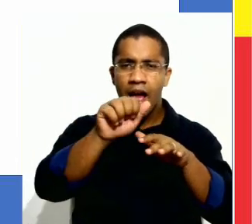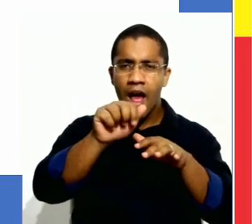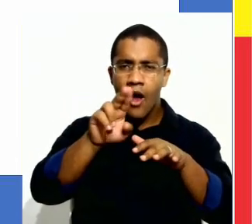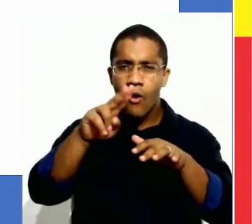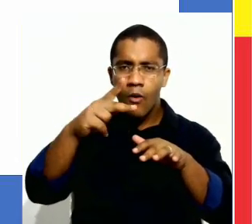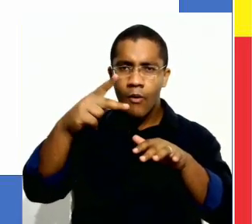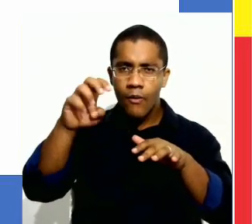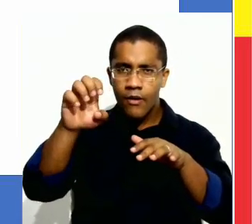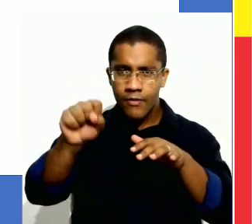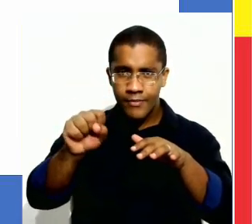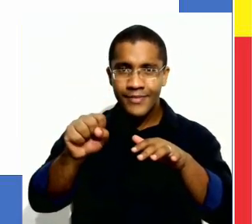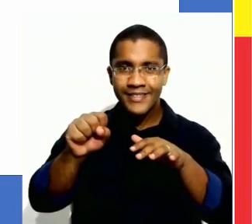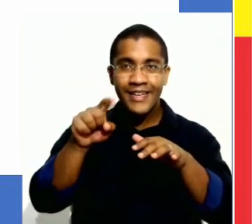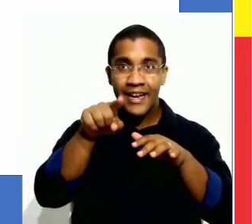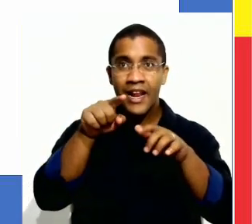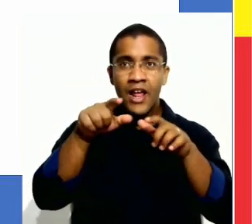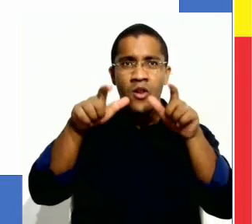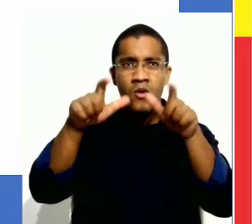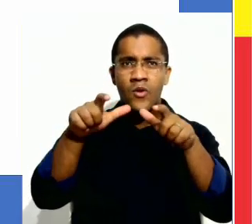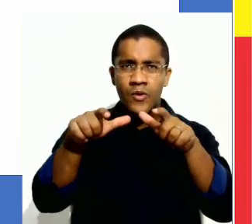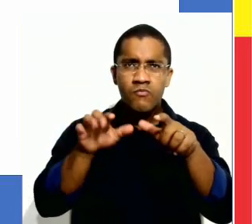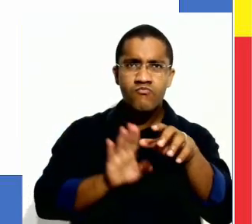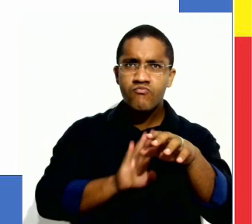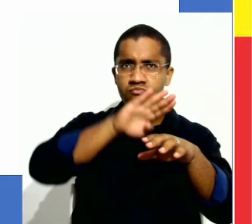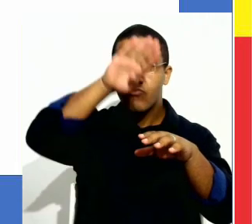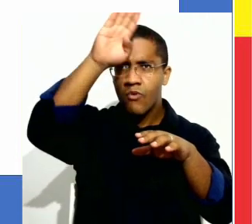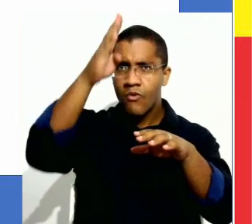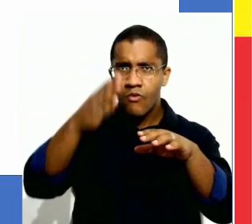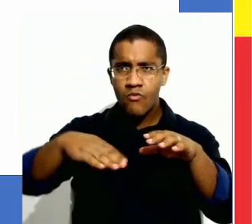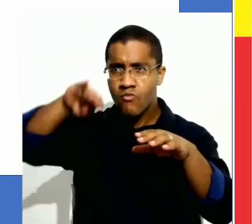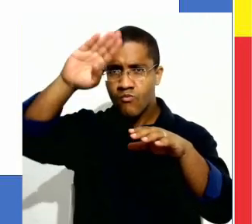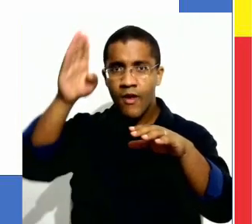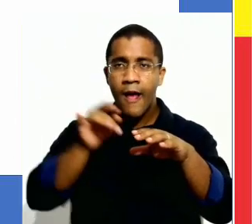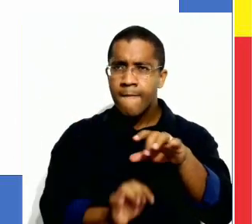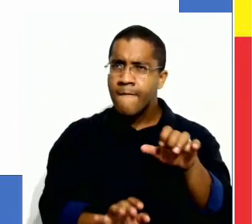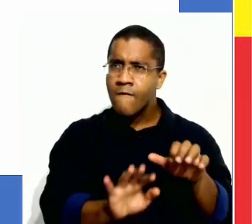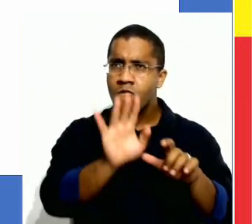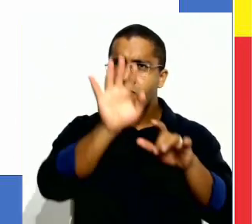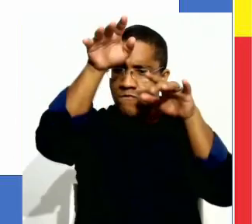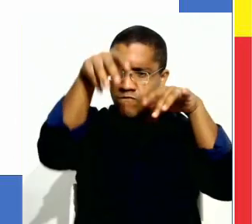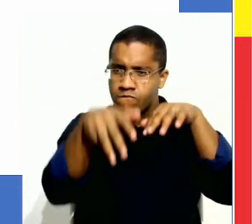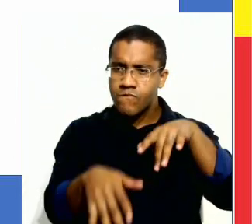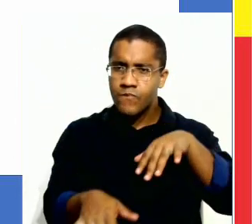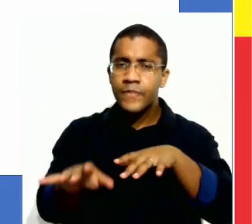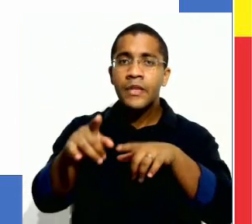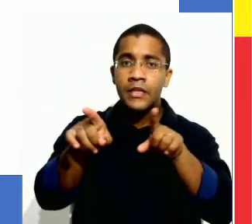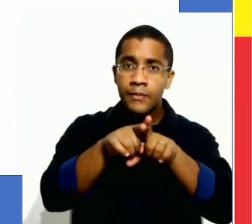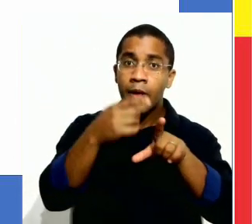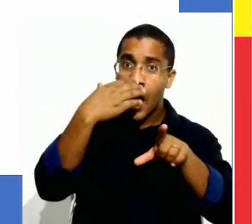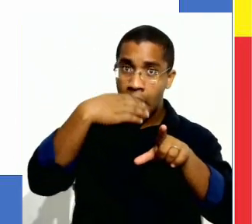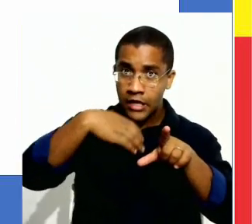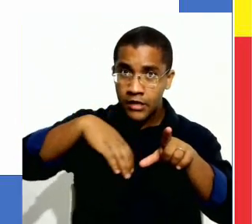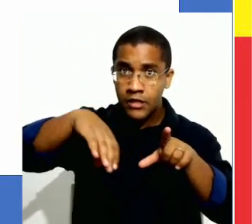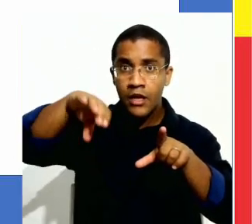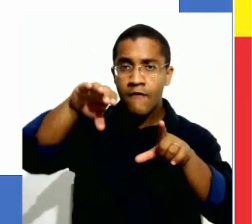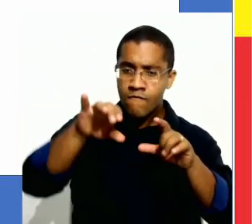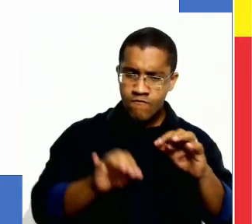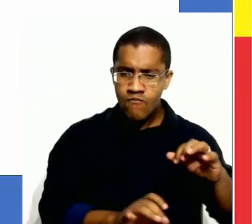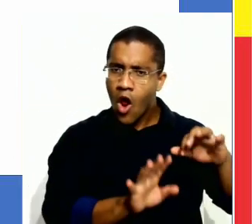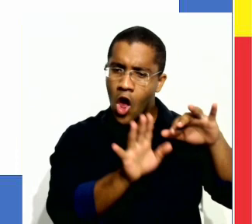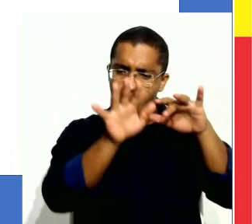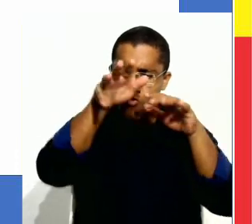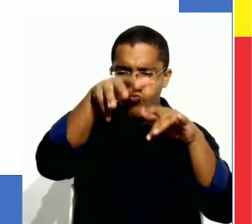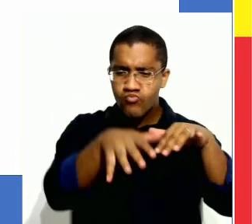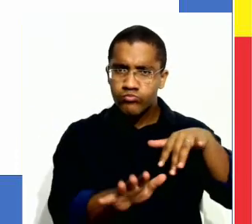que separa a França da Itália, com seu exército e elefantes, com